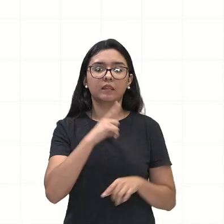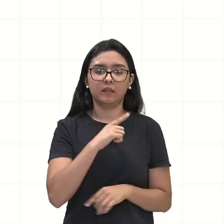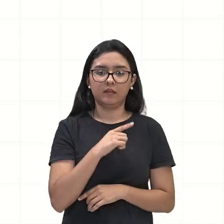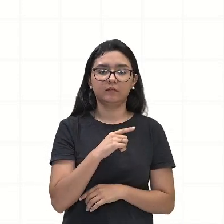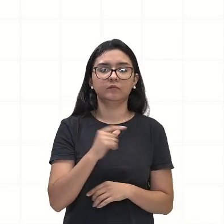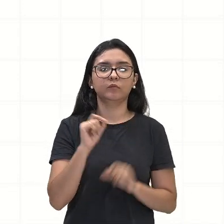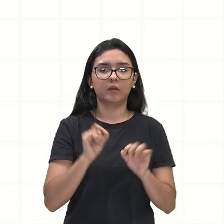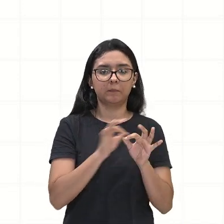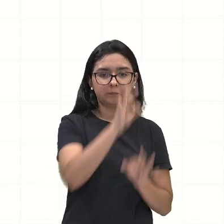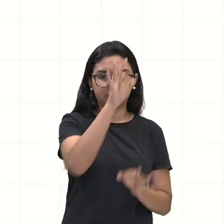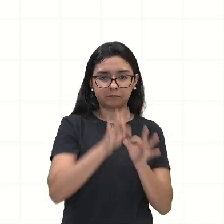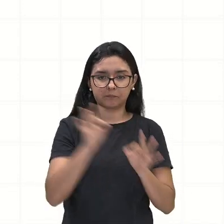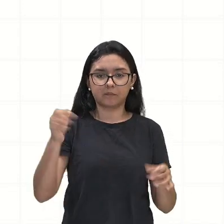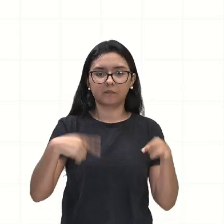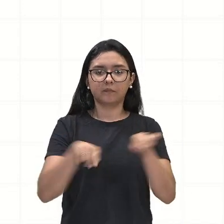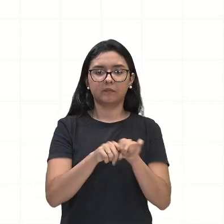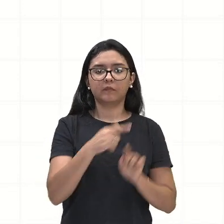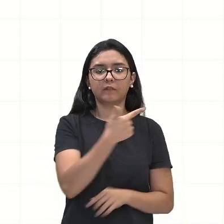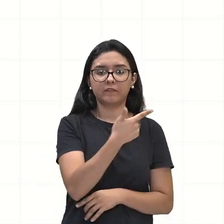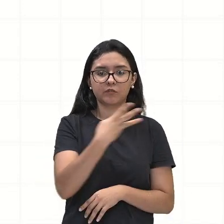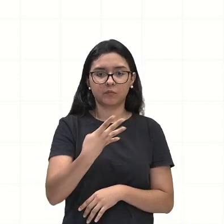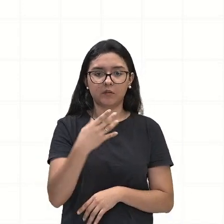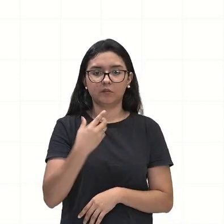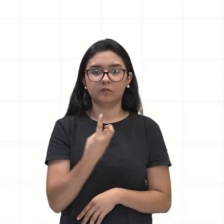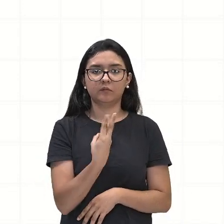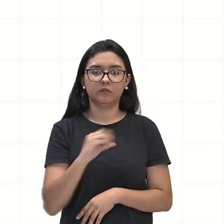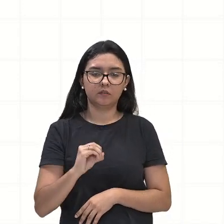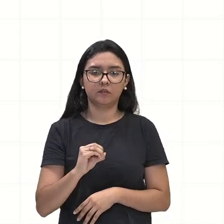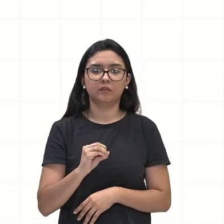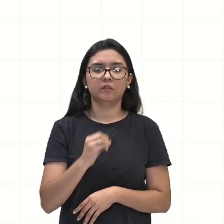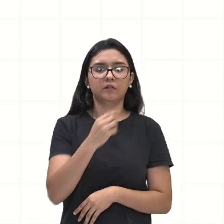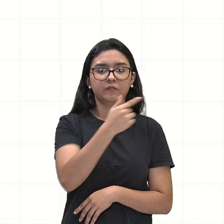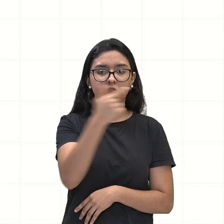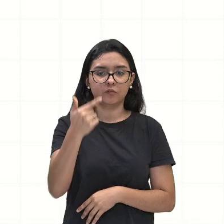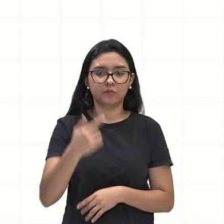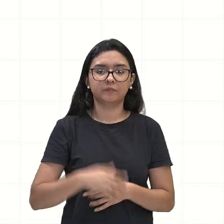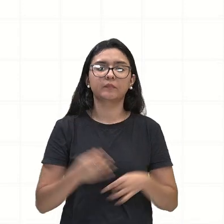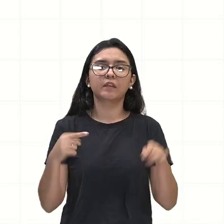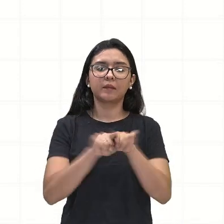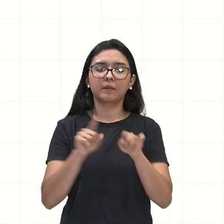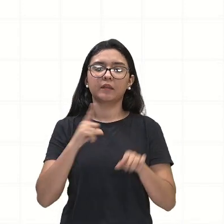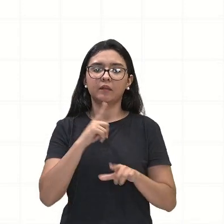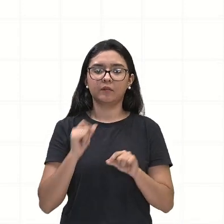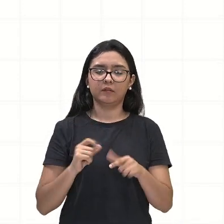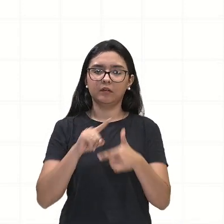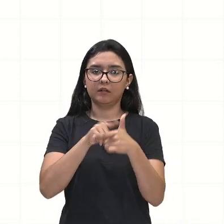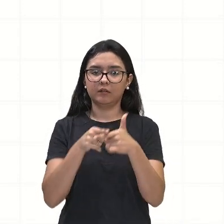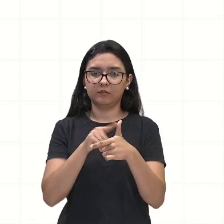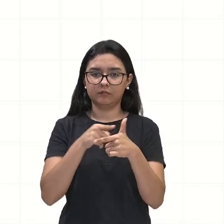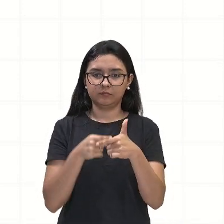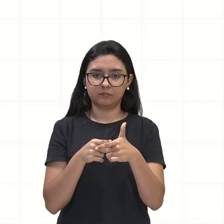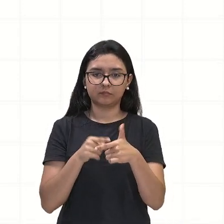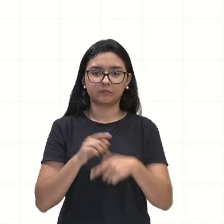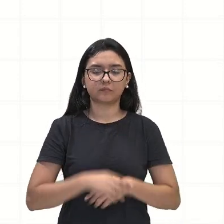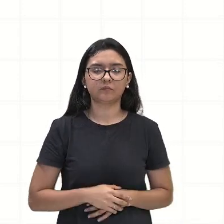Beleza? Eu tenho essas medidas. E eu tenho aqui um ângulo, ó. Esse